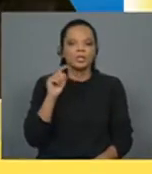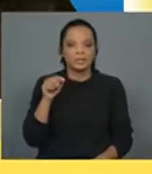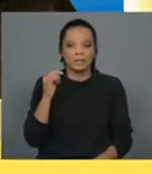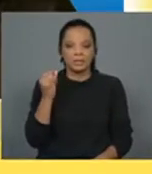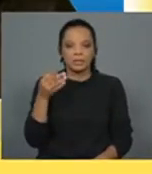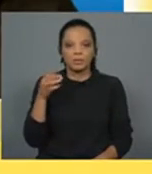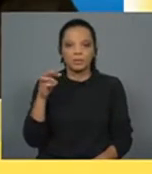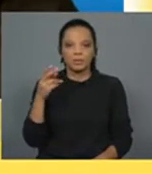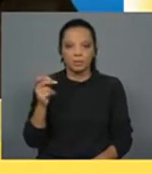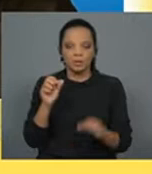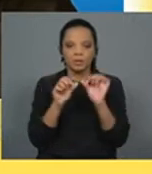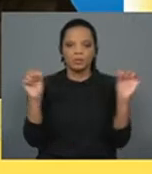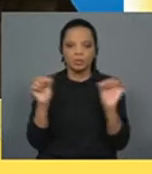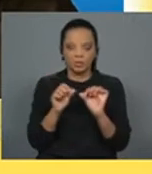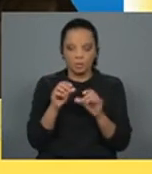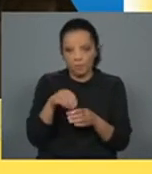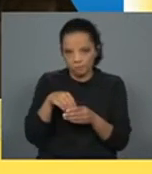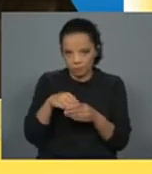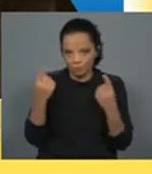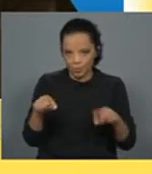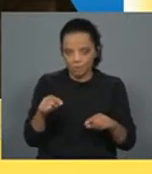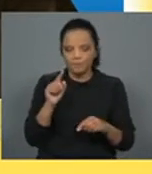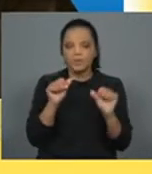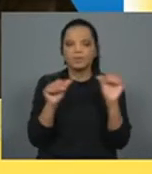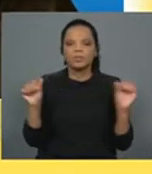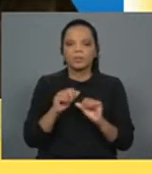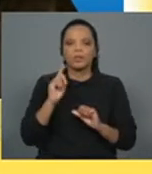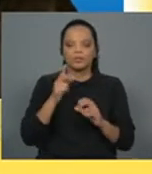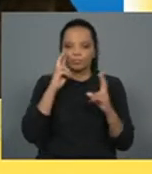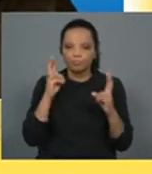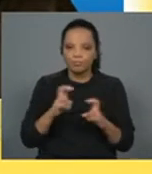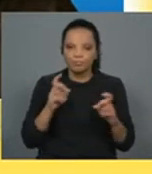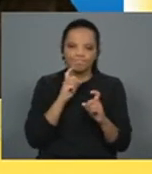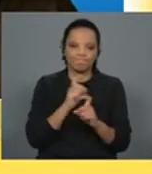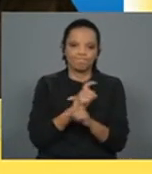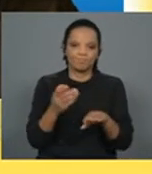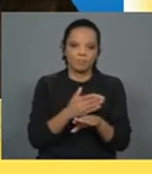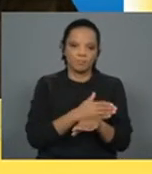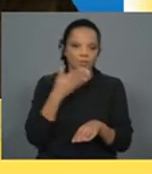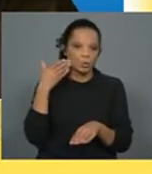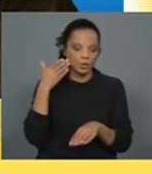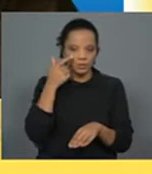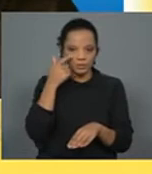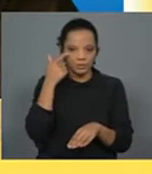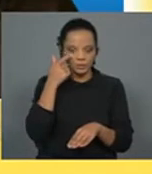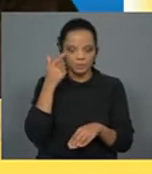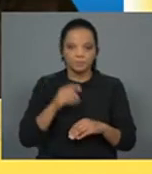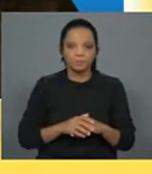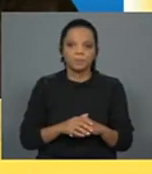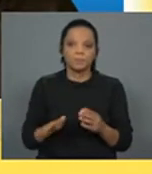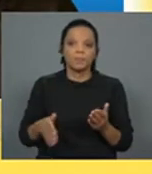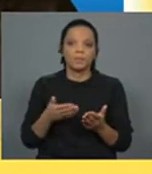sistema de utilização interna apenas, que é um sistema de detecção e alerta precoce, que possibilita